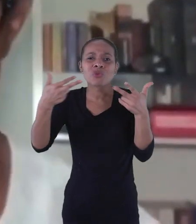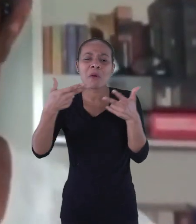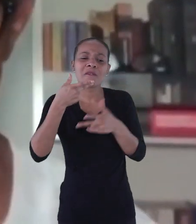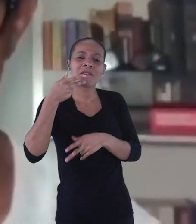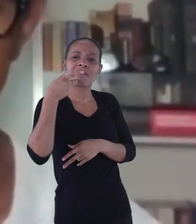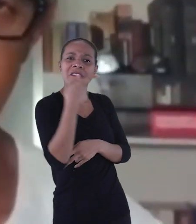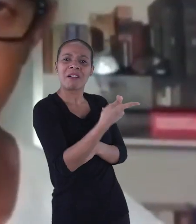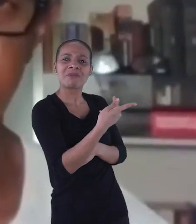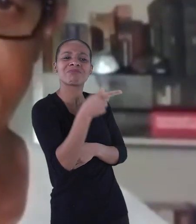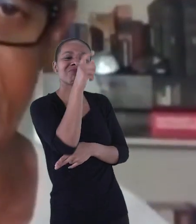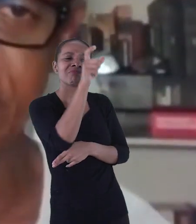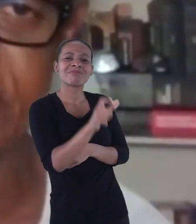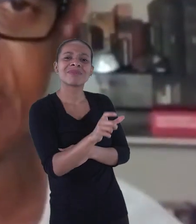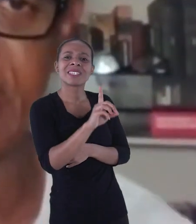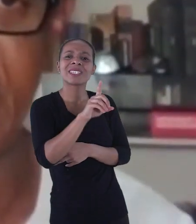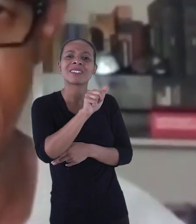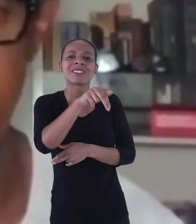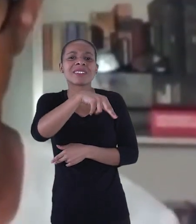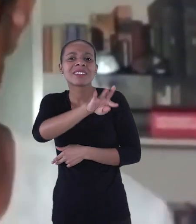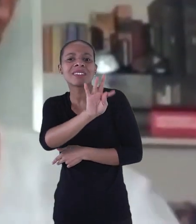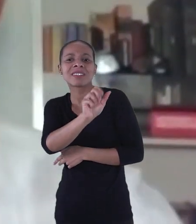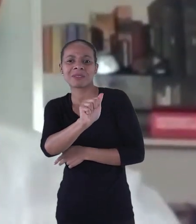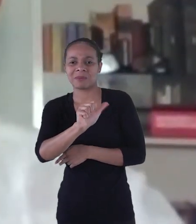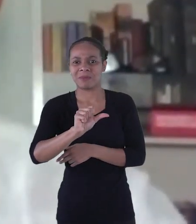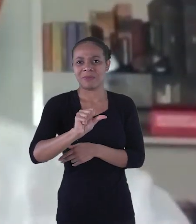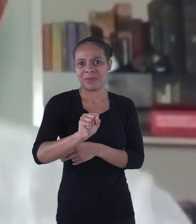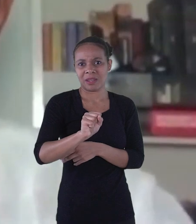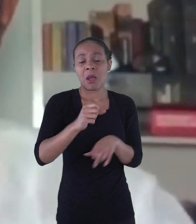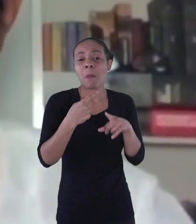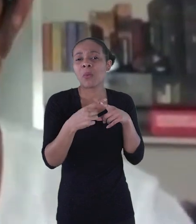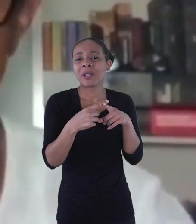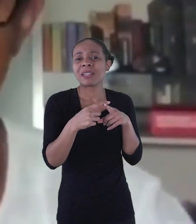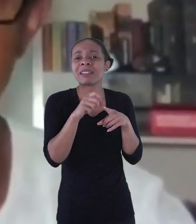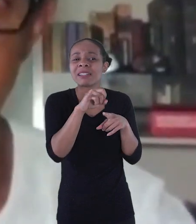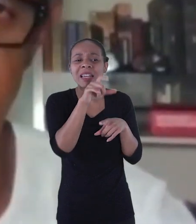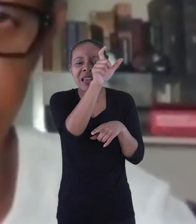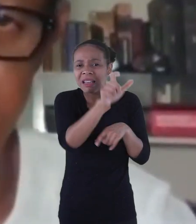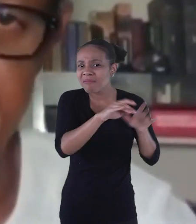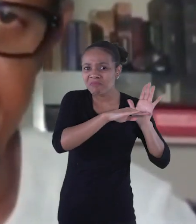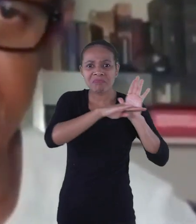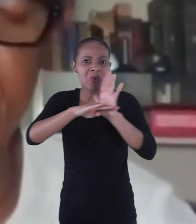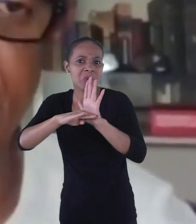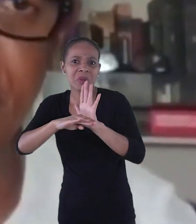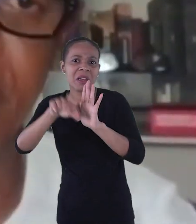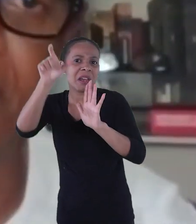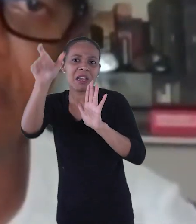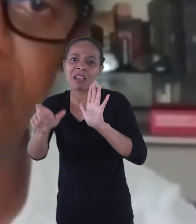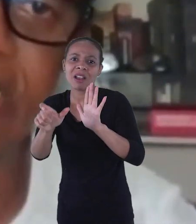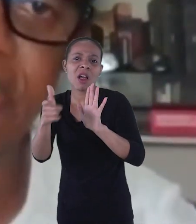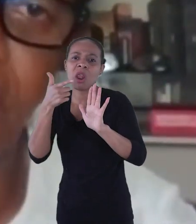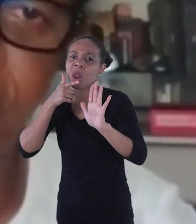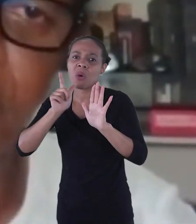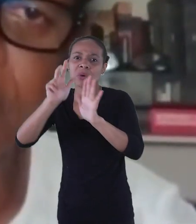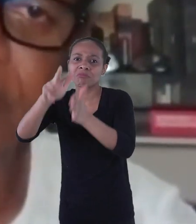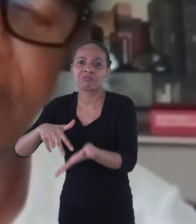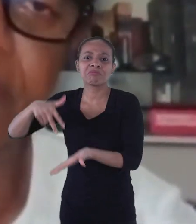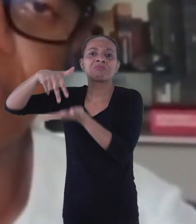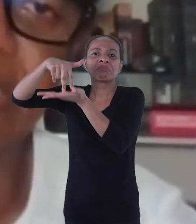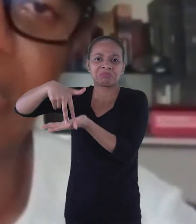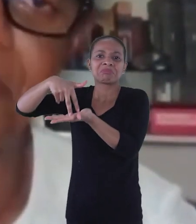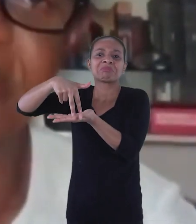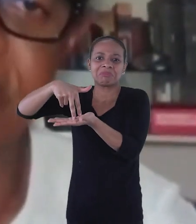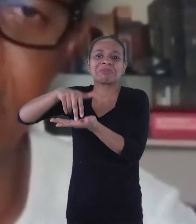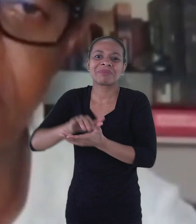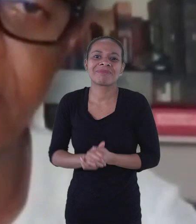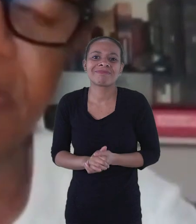Audálio Dantas, porque, na verdade, sem ele, ela não estaria ali, naquele lugar, né? Mas eu acho que houve